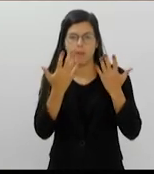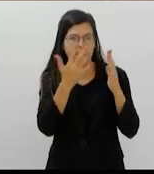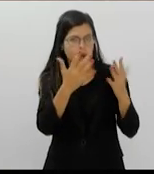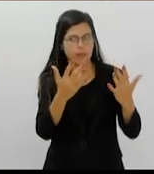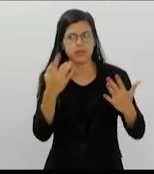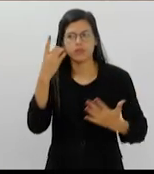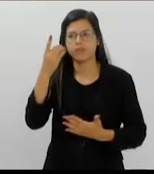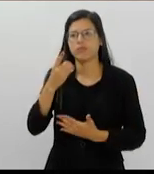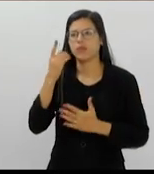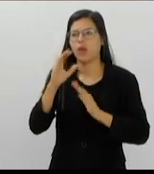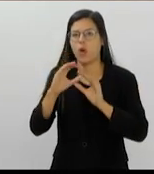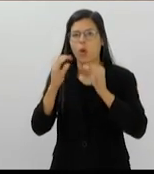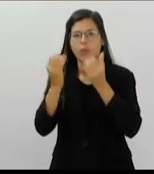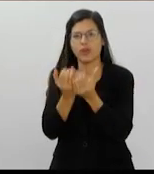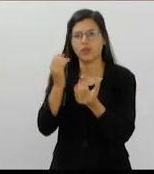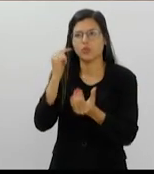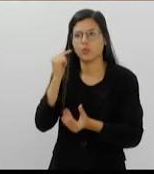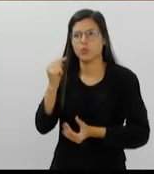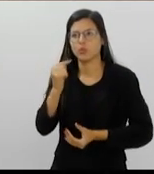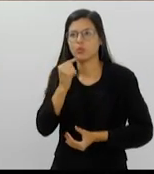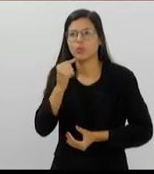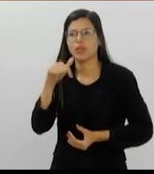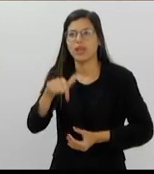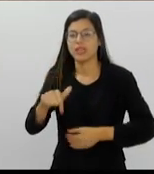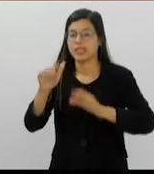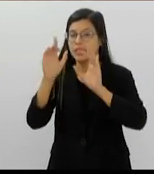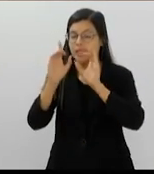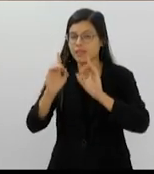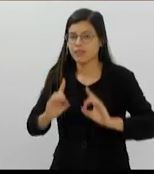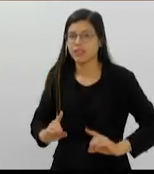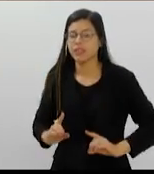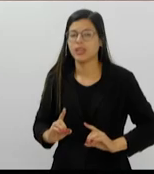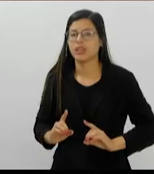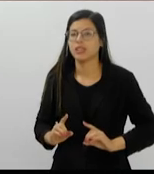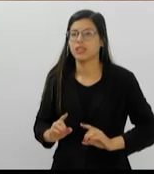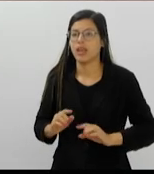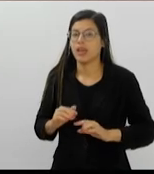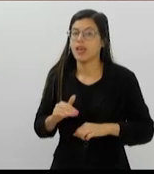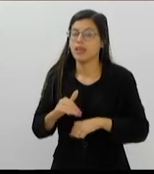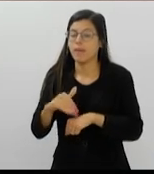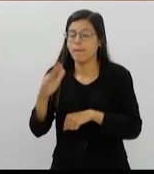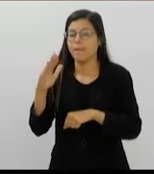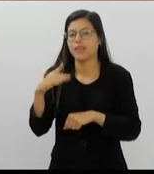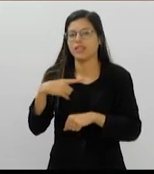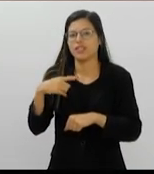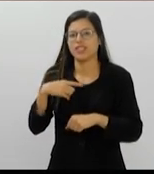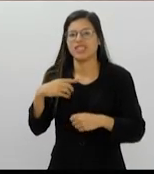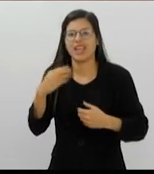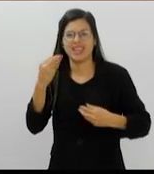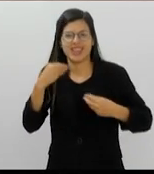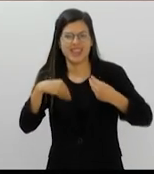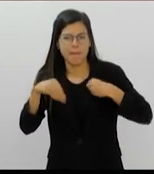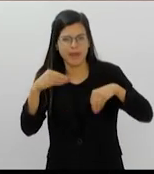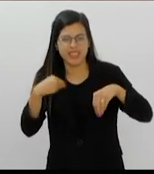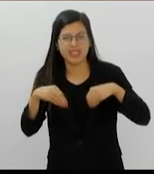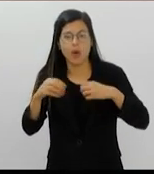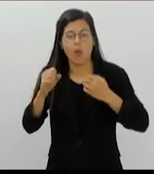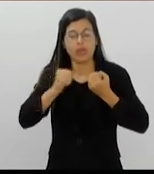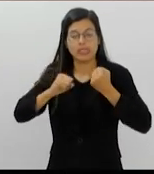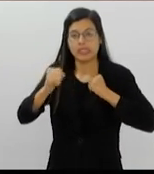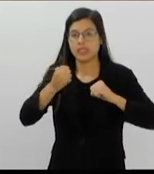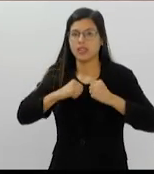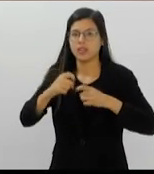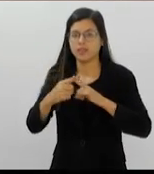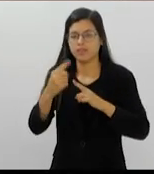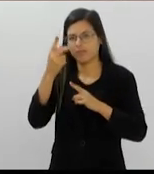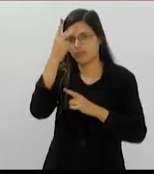a comunidade surda, essa deficiência é uma deficiência que mais causa depressão, ansiedade, onde as pessoas se sentem mais excluídos. Então,